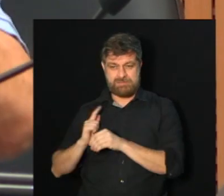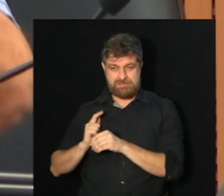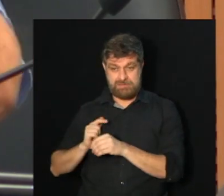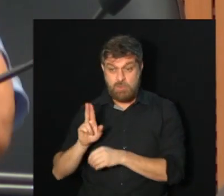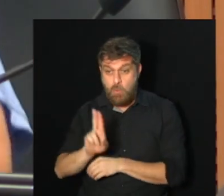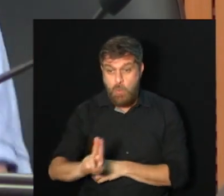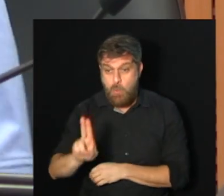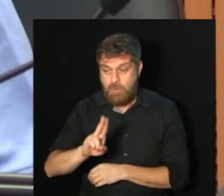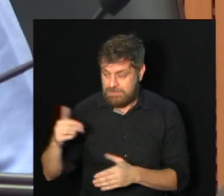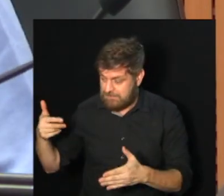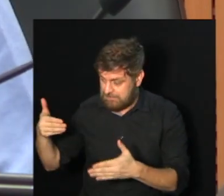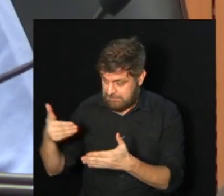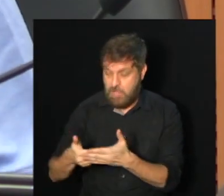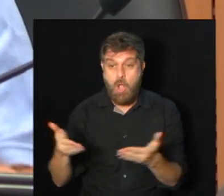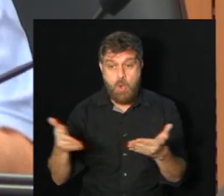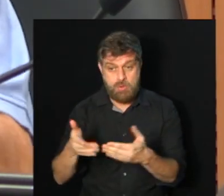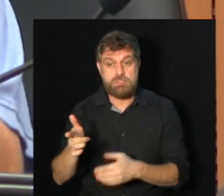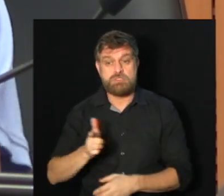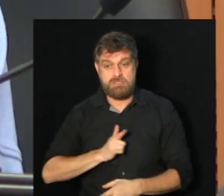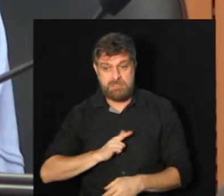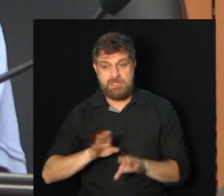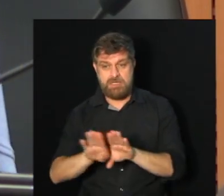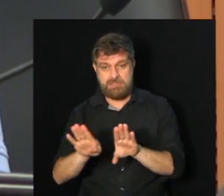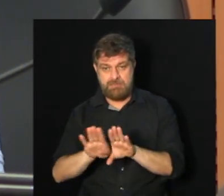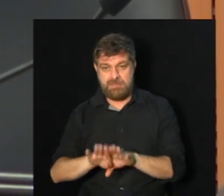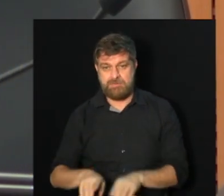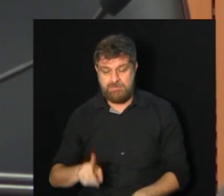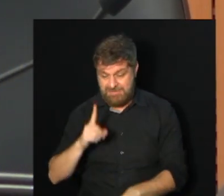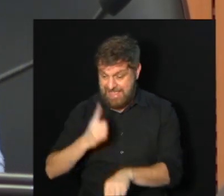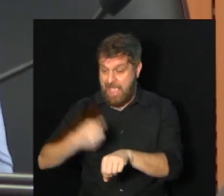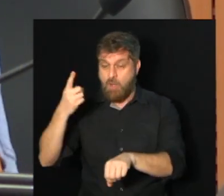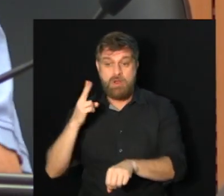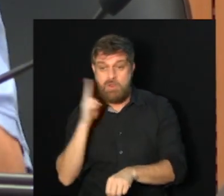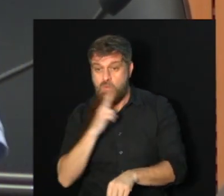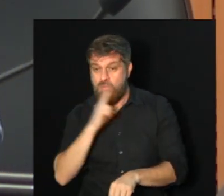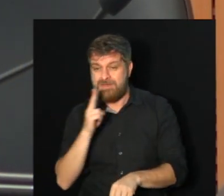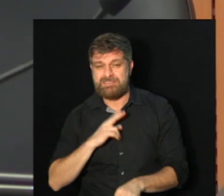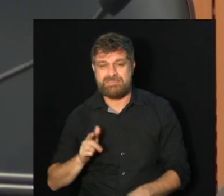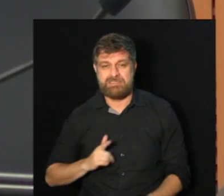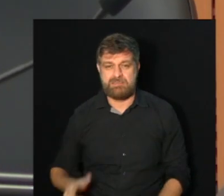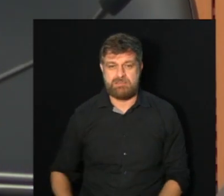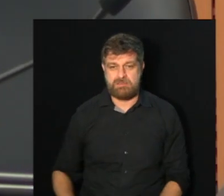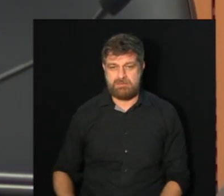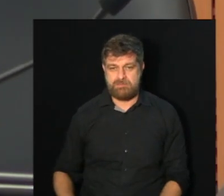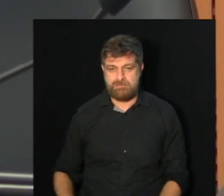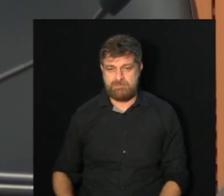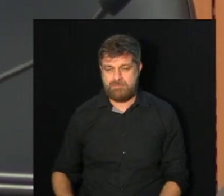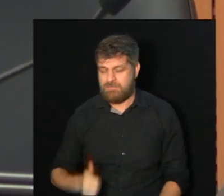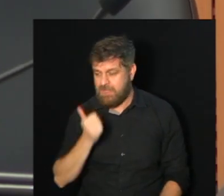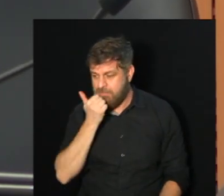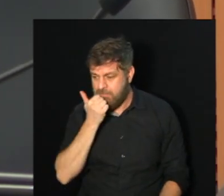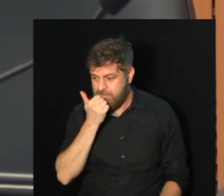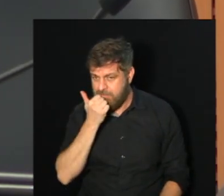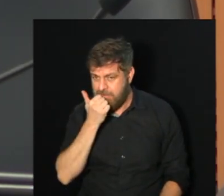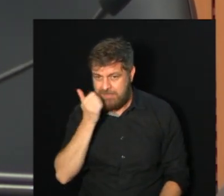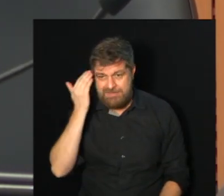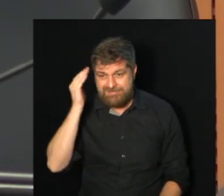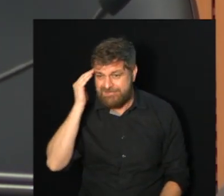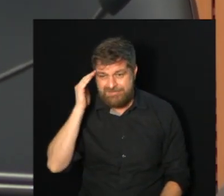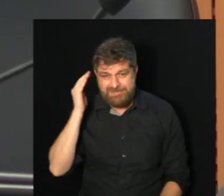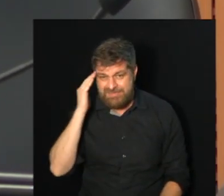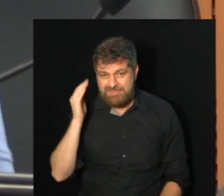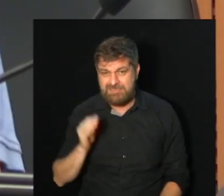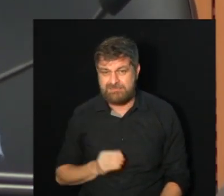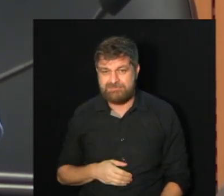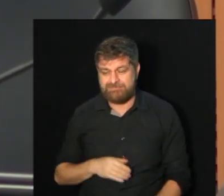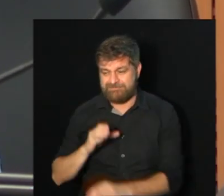hoje continua sendo utilizada em situações de emergência, quando a fonia, você não consegue ser inteligível para